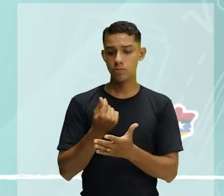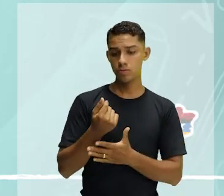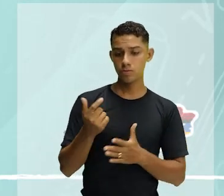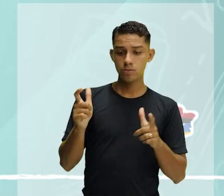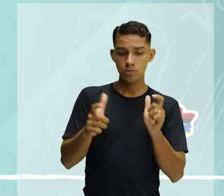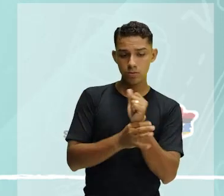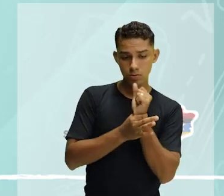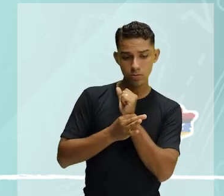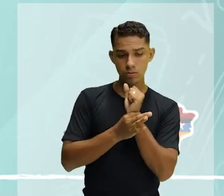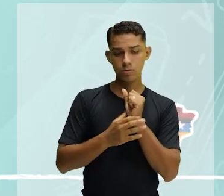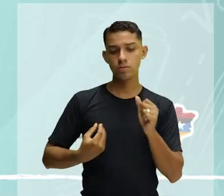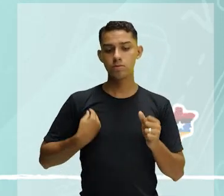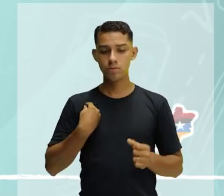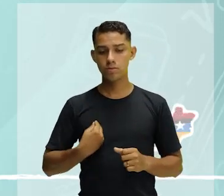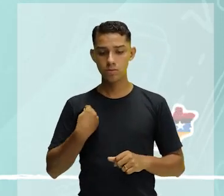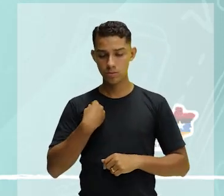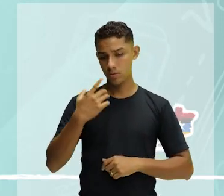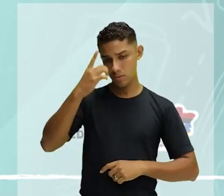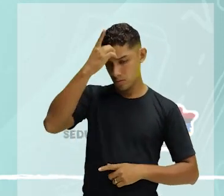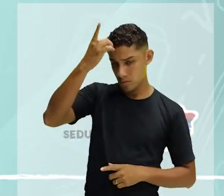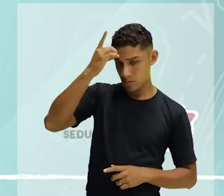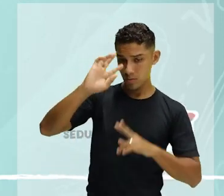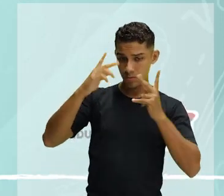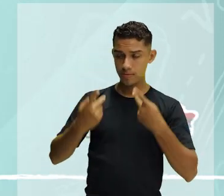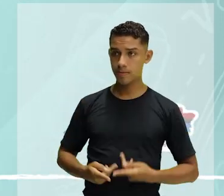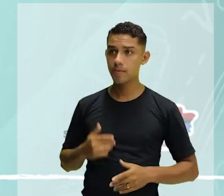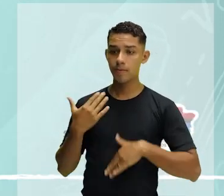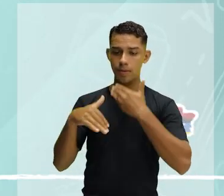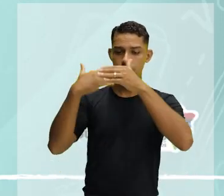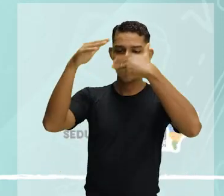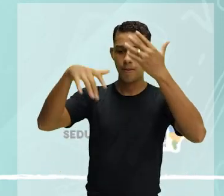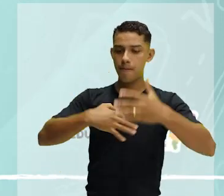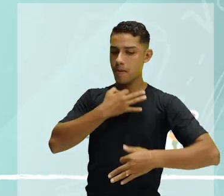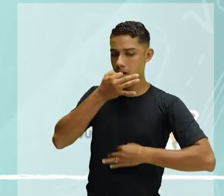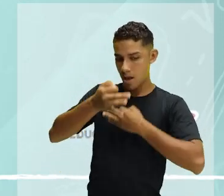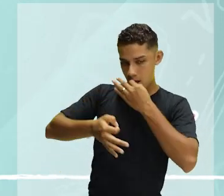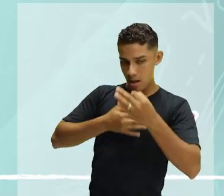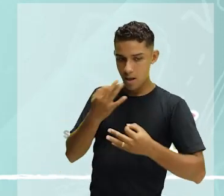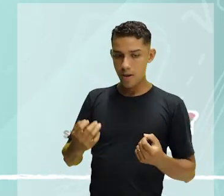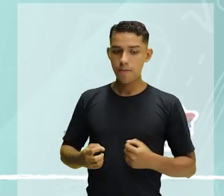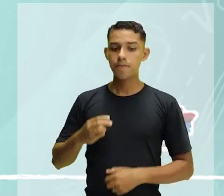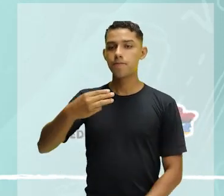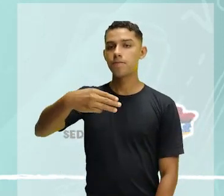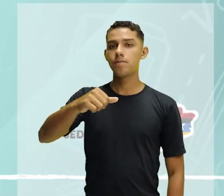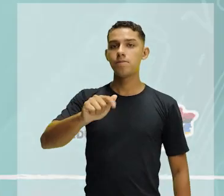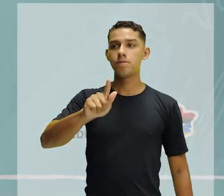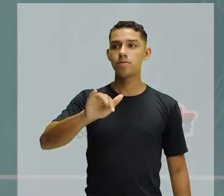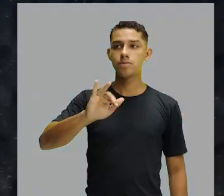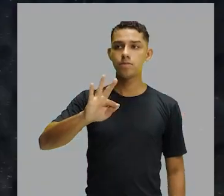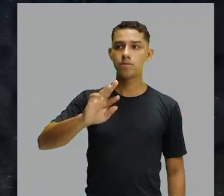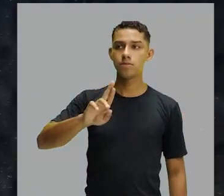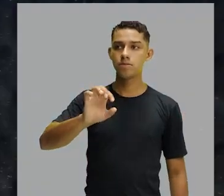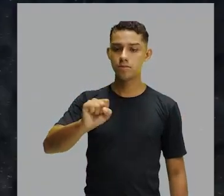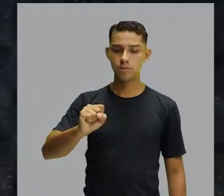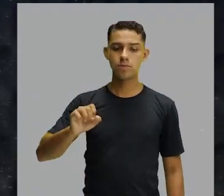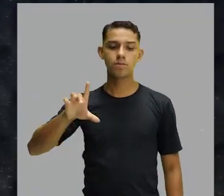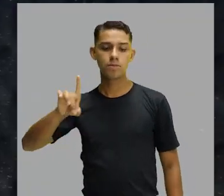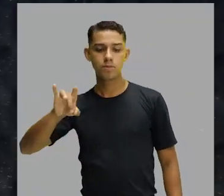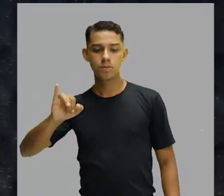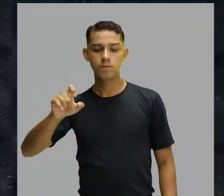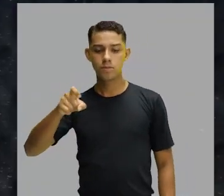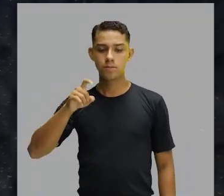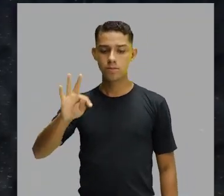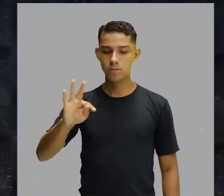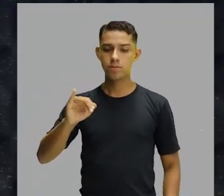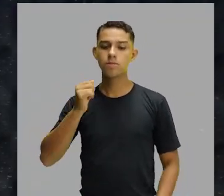ideias humanistas e o desenvolvimento do sentido crítico contra o magister de Fichte, o